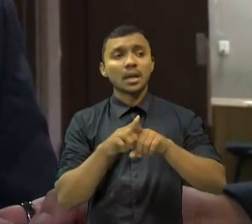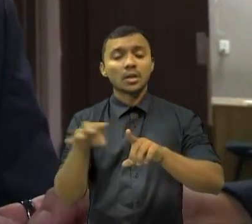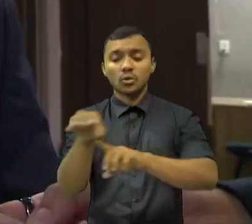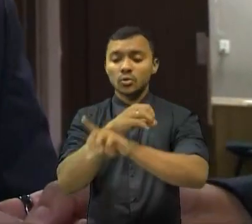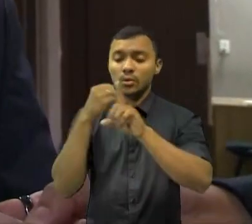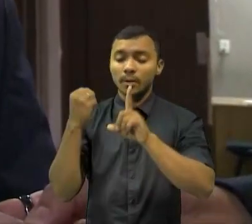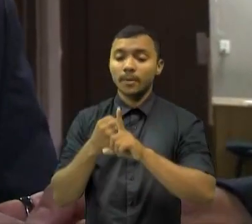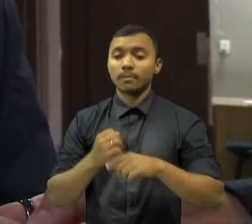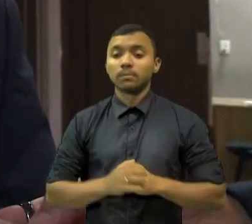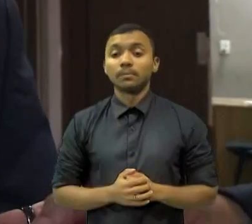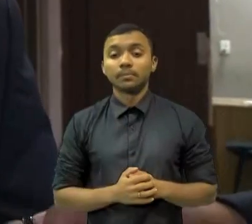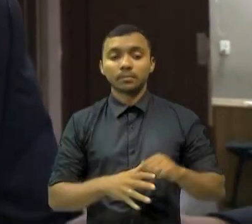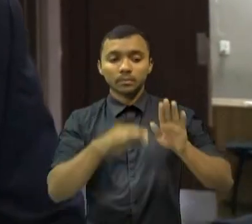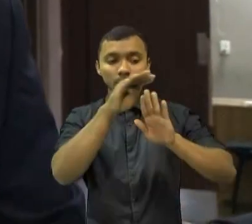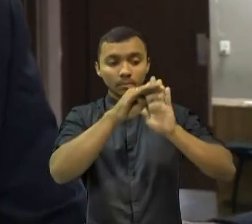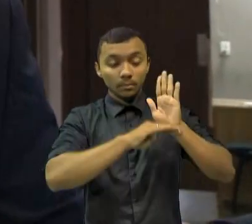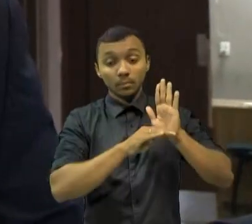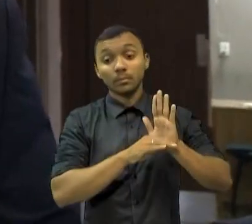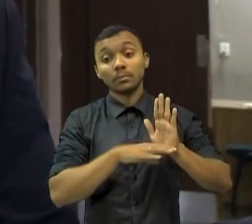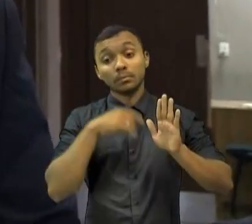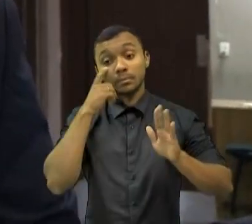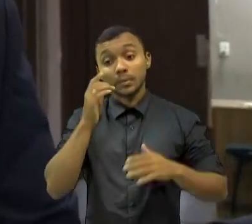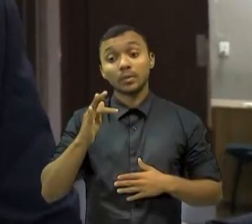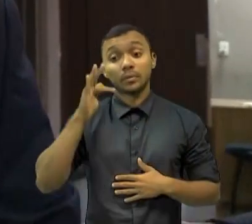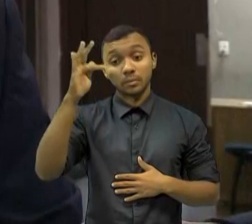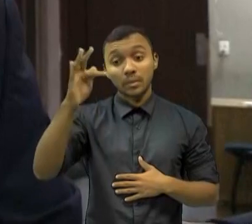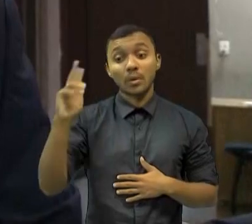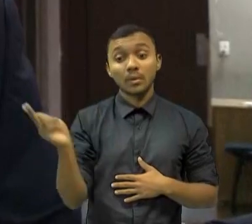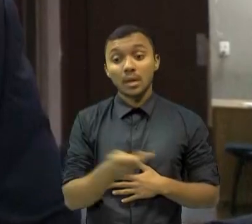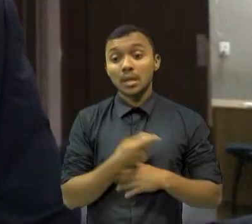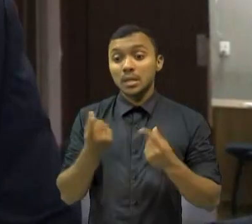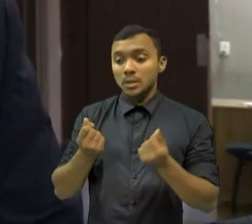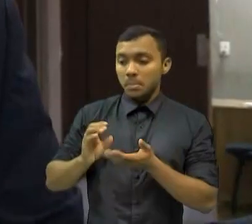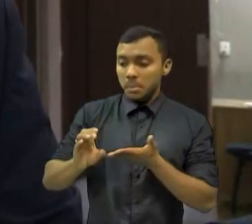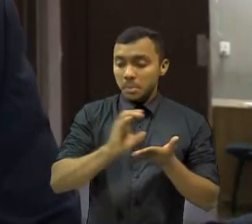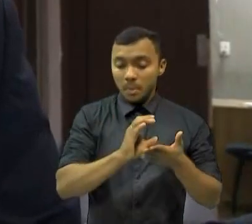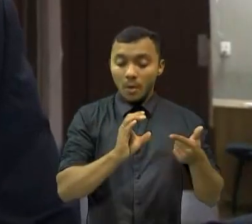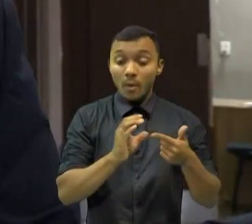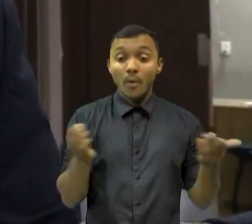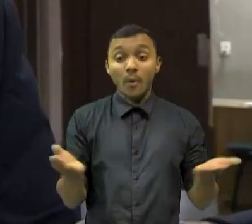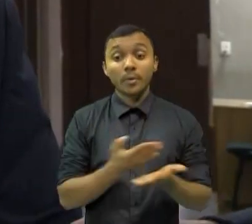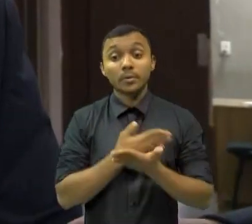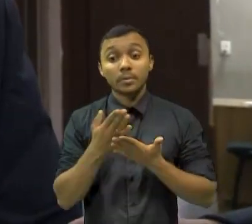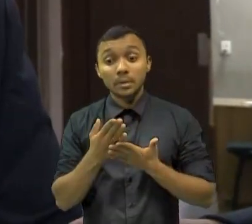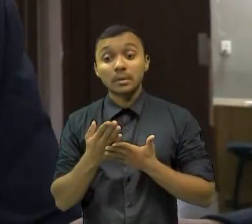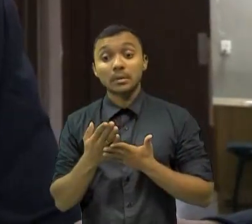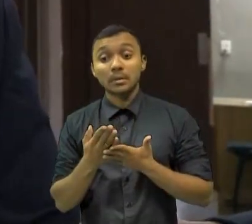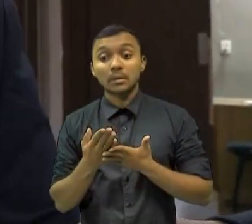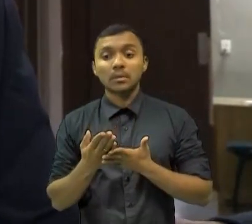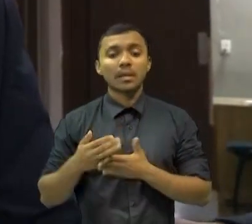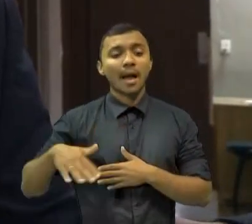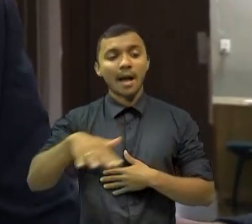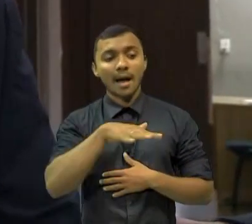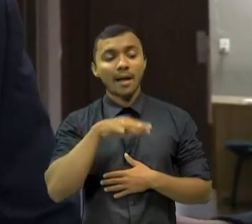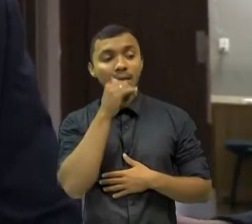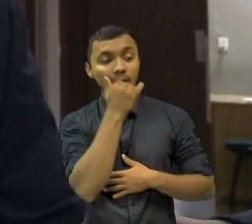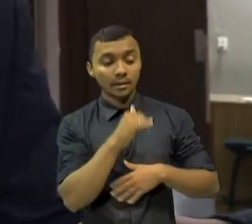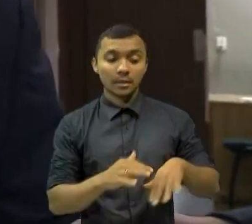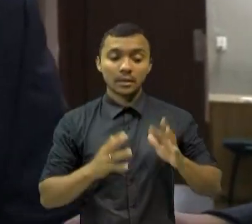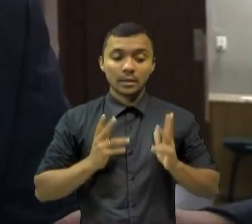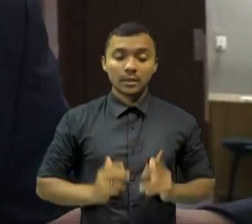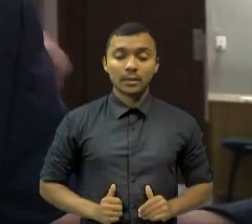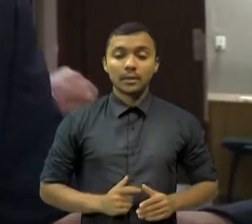isso vai impactar diretamente os investimentos hoje que nós estamos tendo no nosso estado nas energias renováveis. Nós